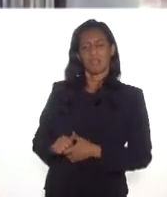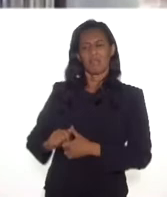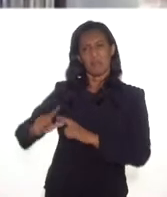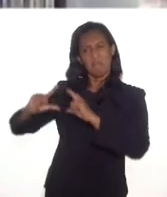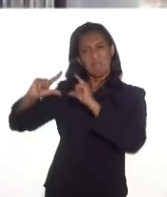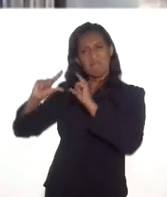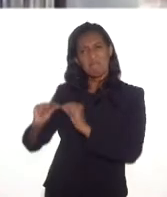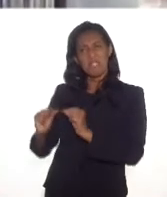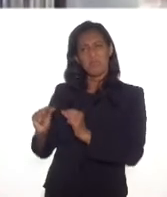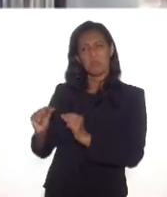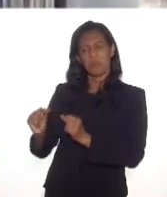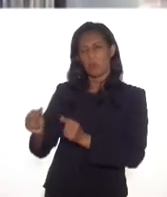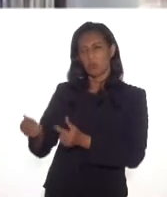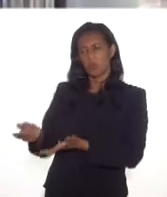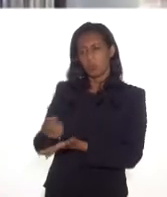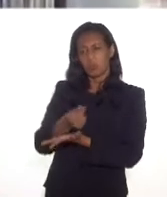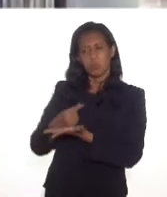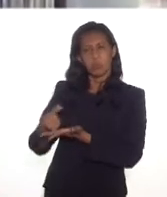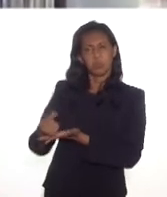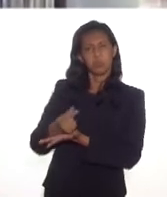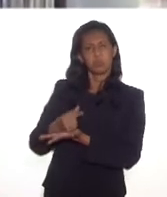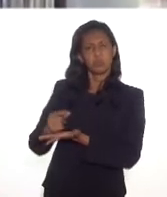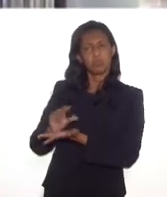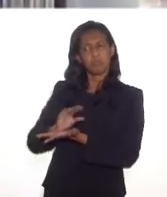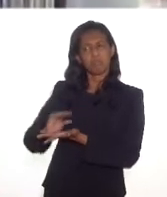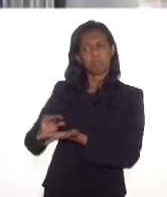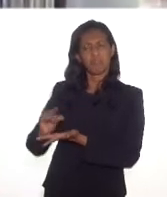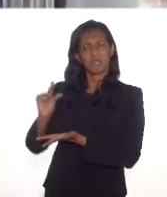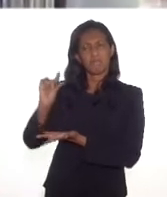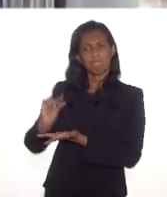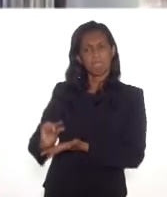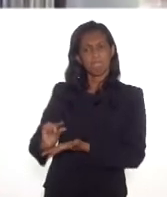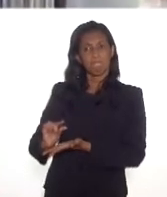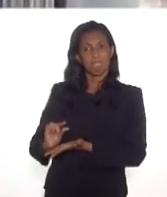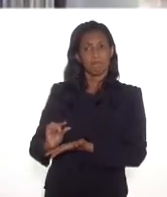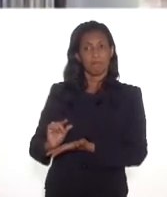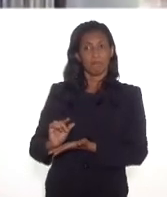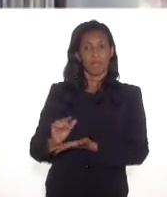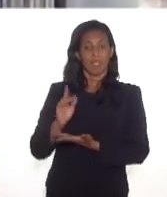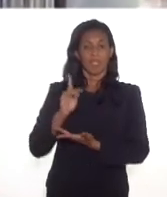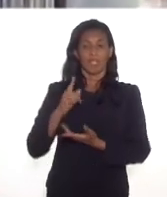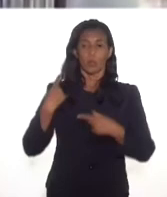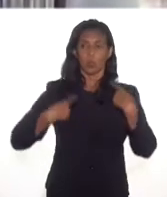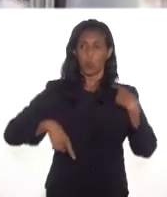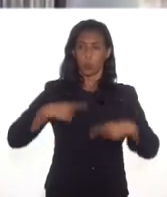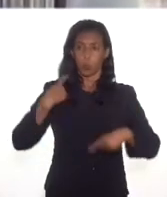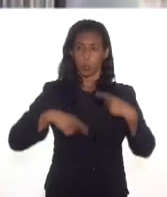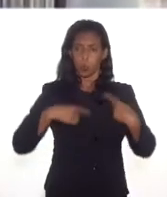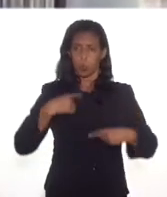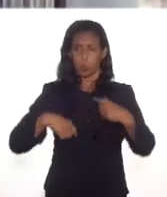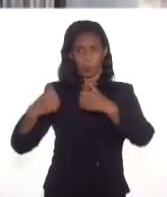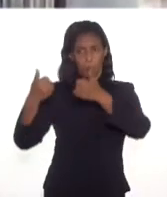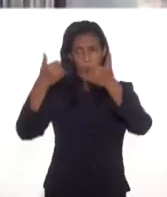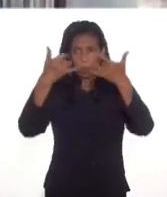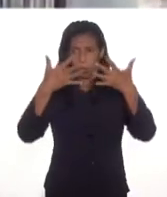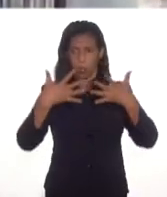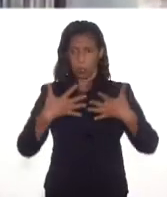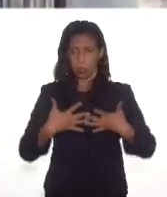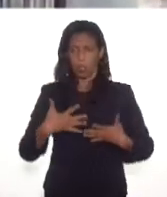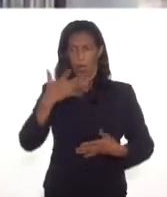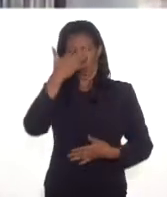mínimo de recursos possíveis, embora nos discursos, nas falações das